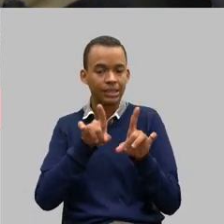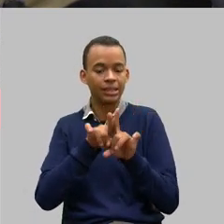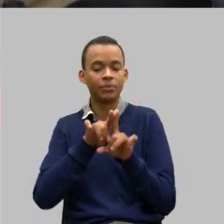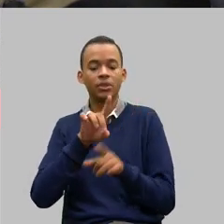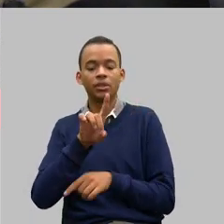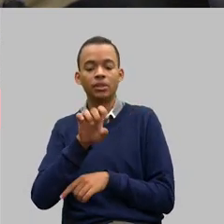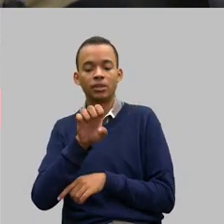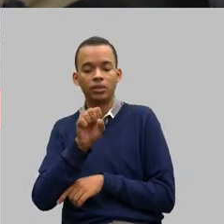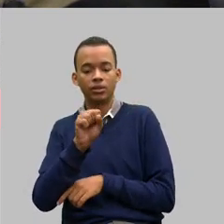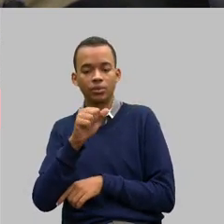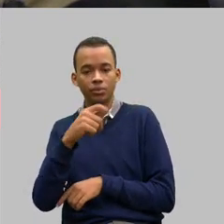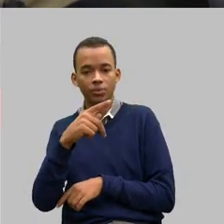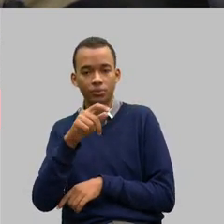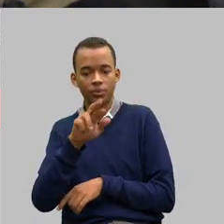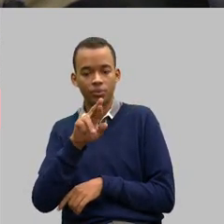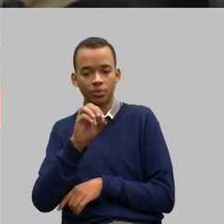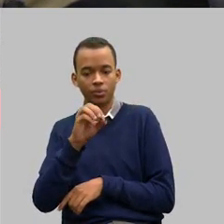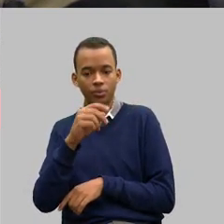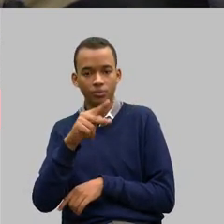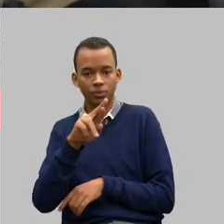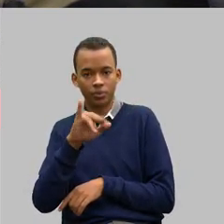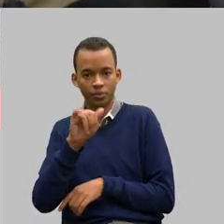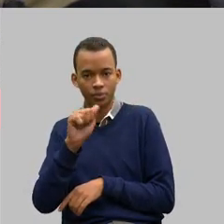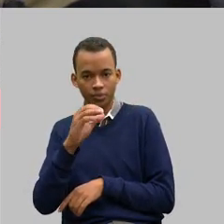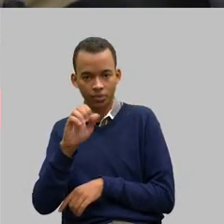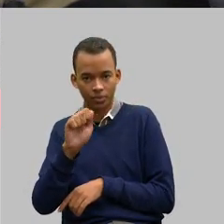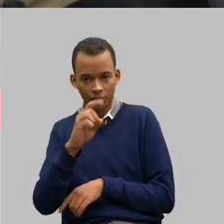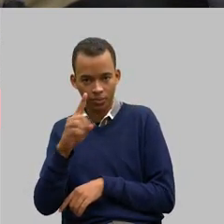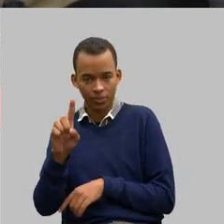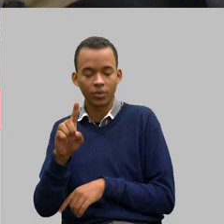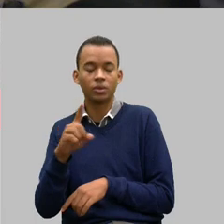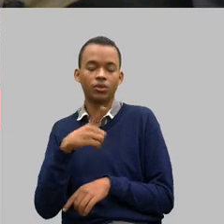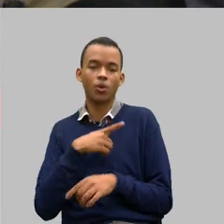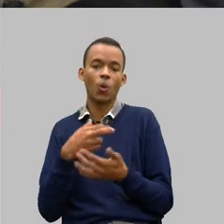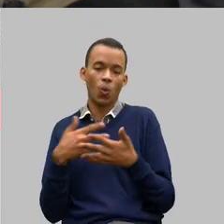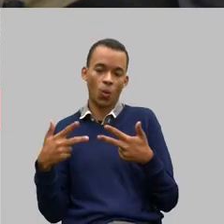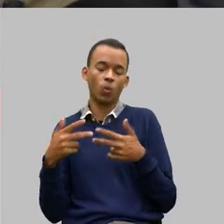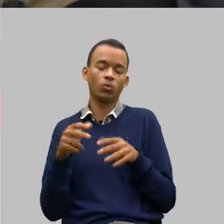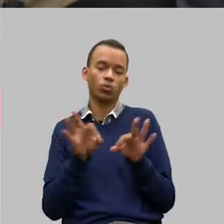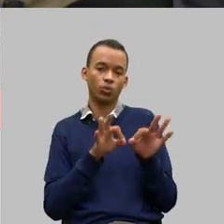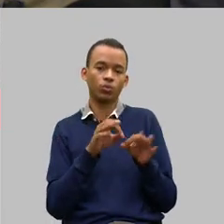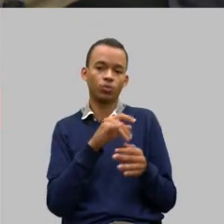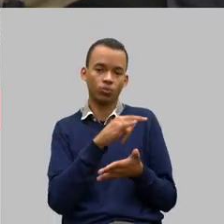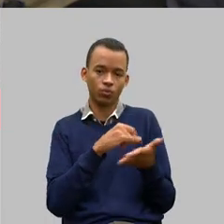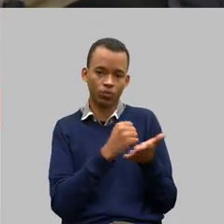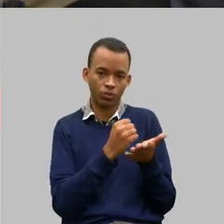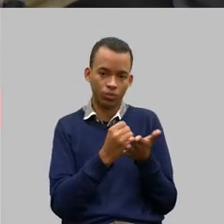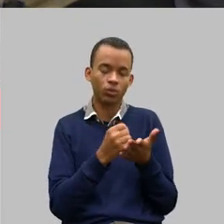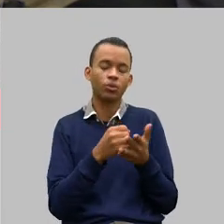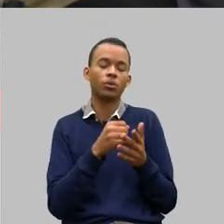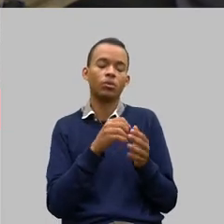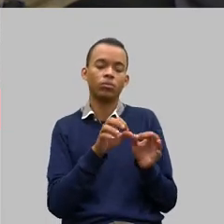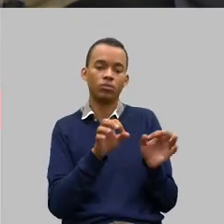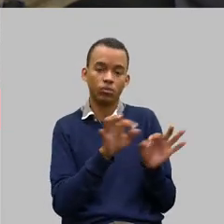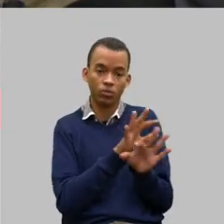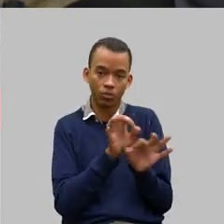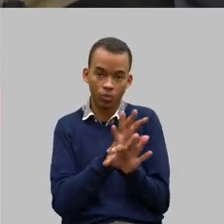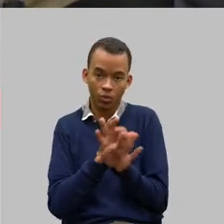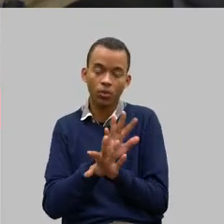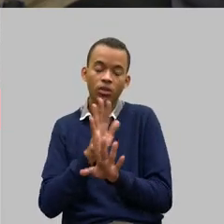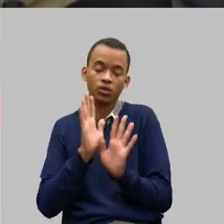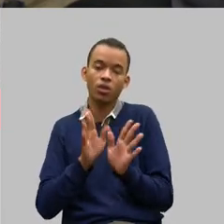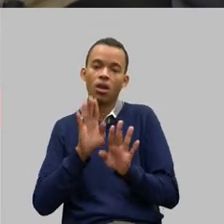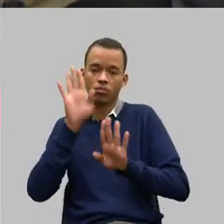requisitos também para licitar eh se a gente conseguir uma flexibilização a gente espera poder ainda em agosto fazer essa licitação né de pimenta